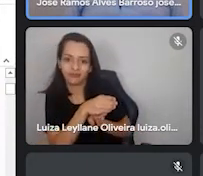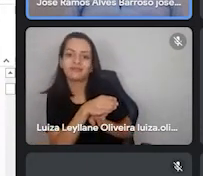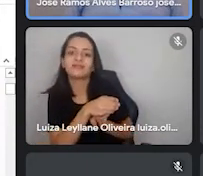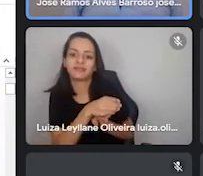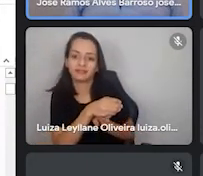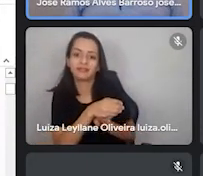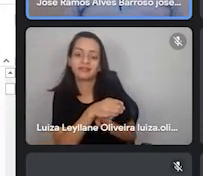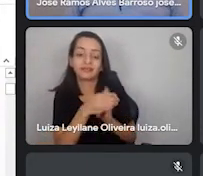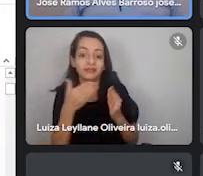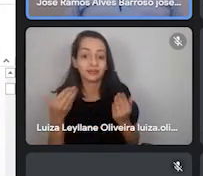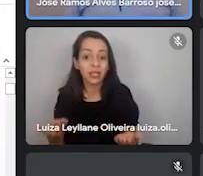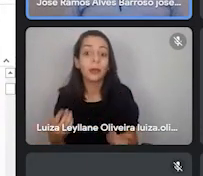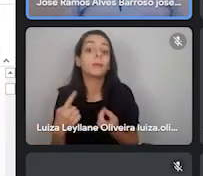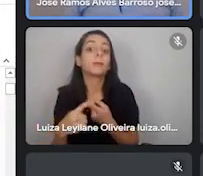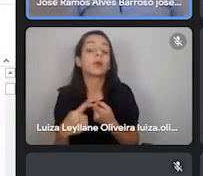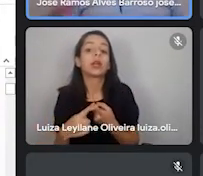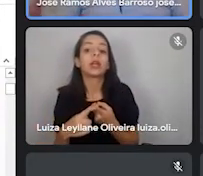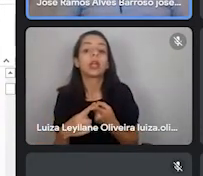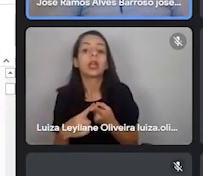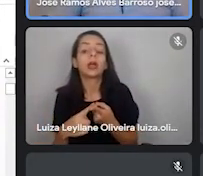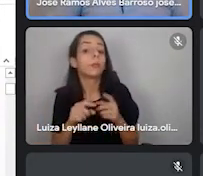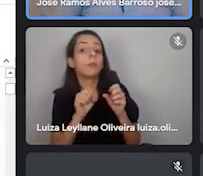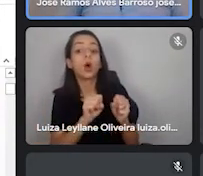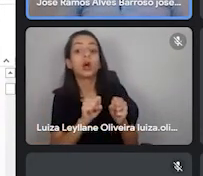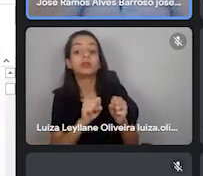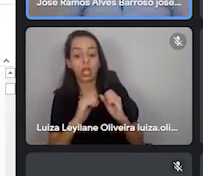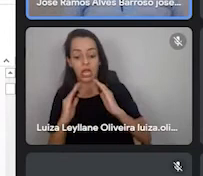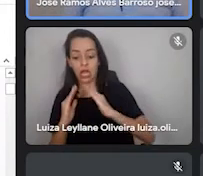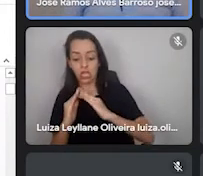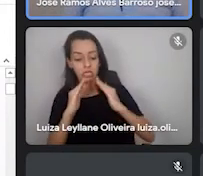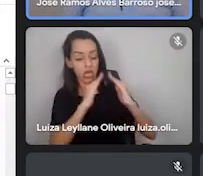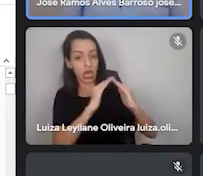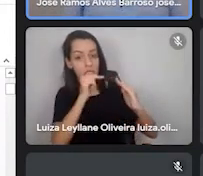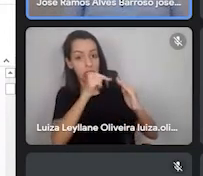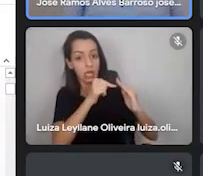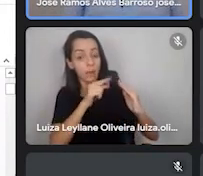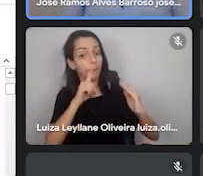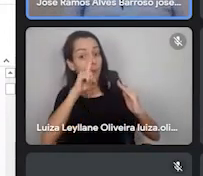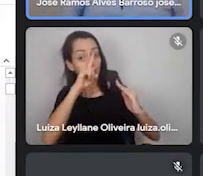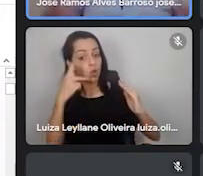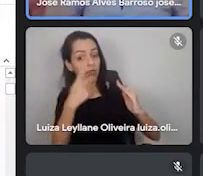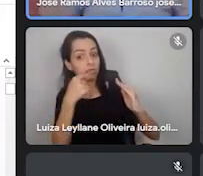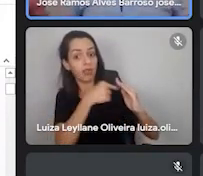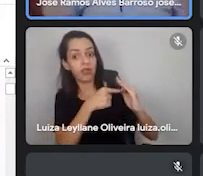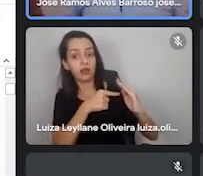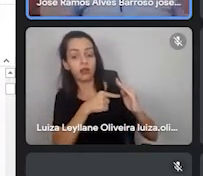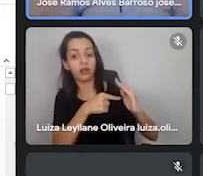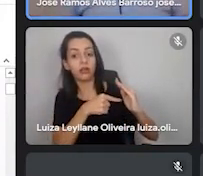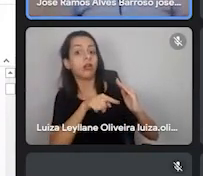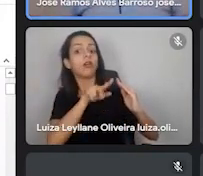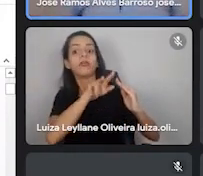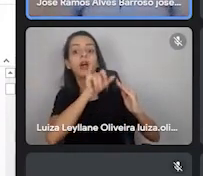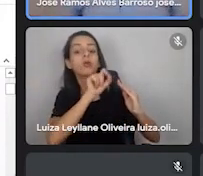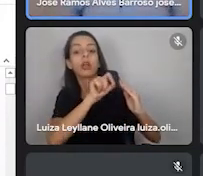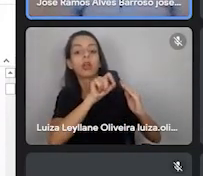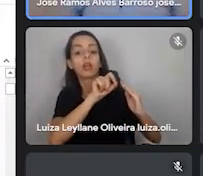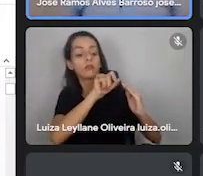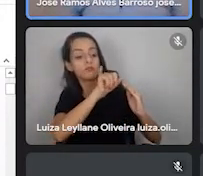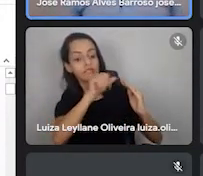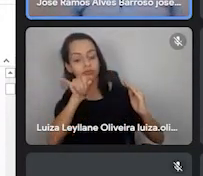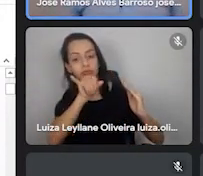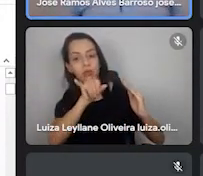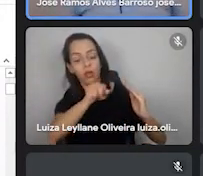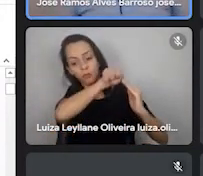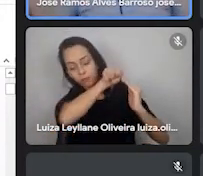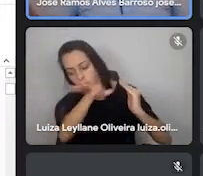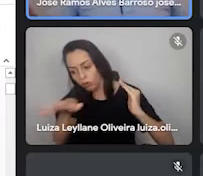Porque pode acontecer um risco aí, ó, e ele fechar um curto aqui, colocar fogo aqui na casa da senhora, ou